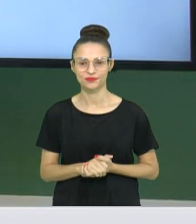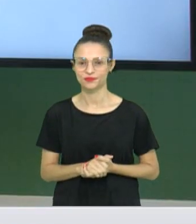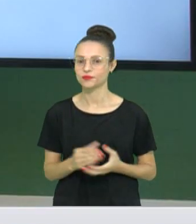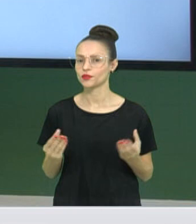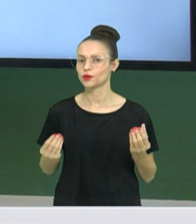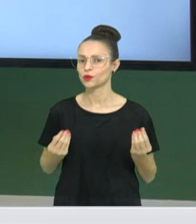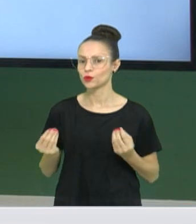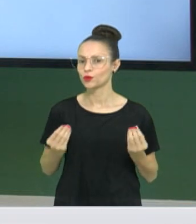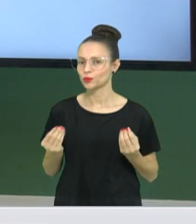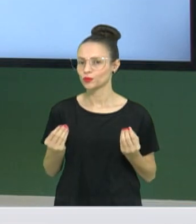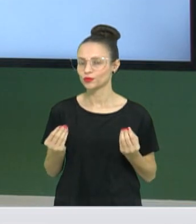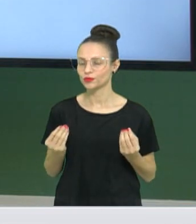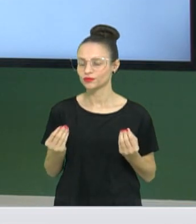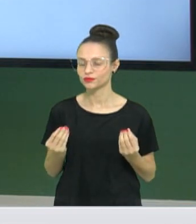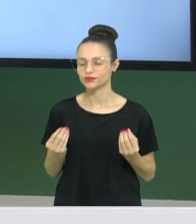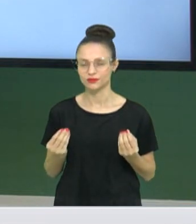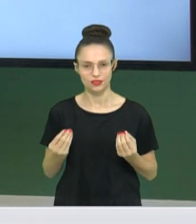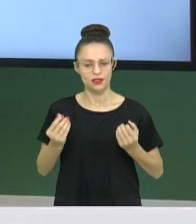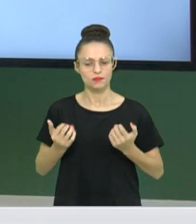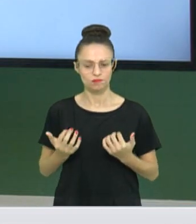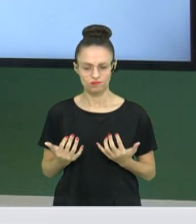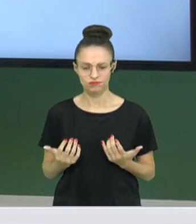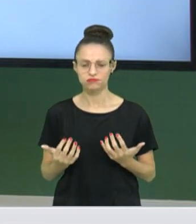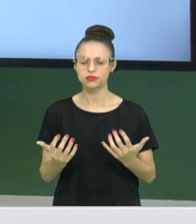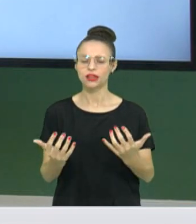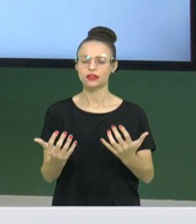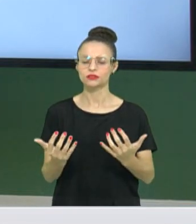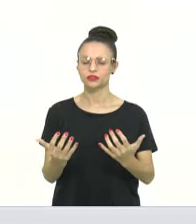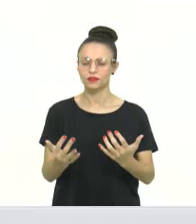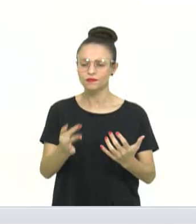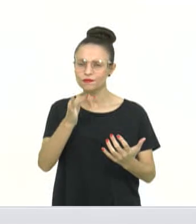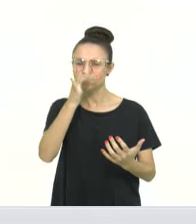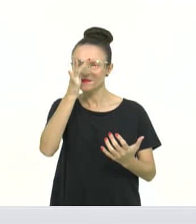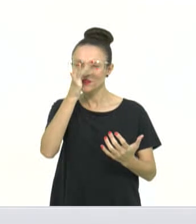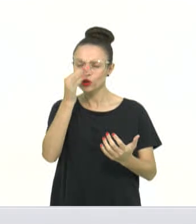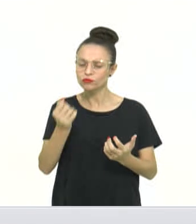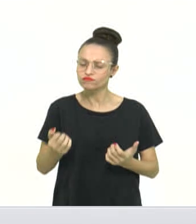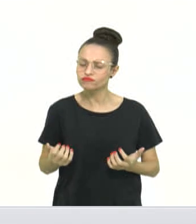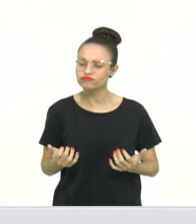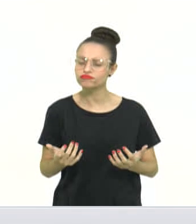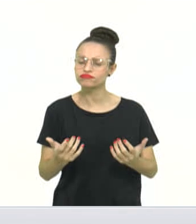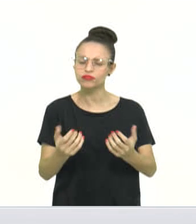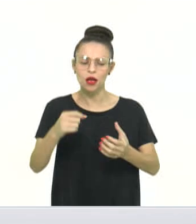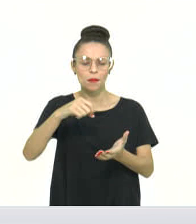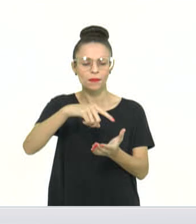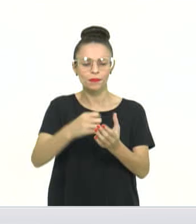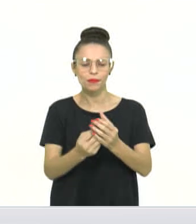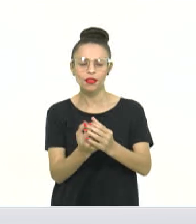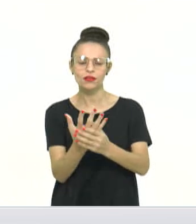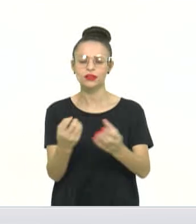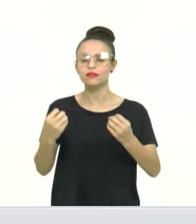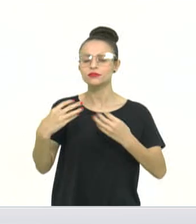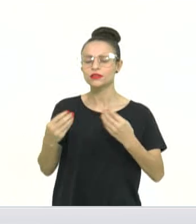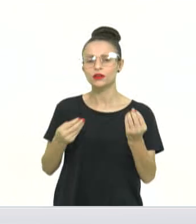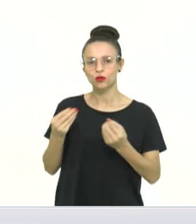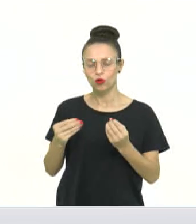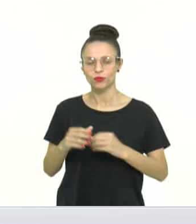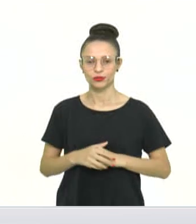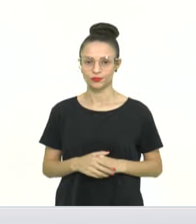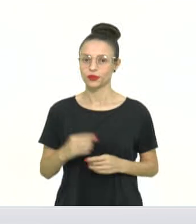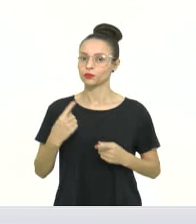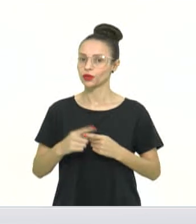Como, né, as plantas podem nos ensinar? Olha só como é que ficaria a correção. Todos